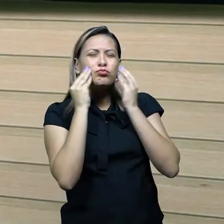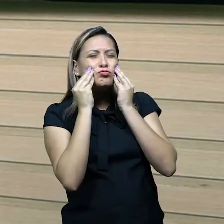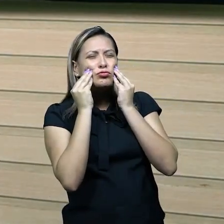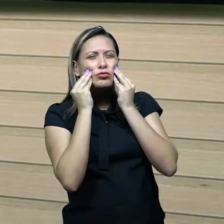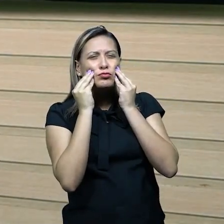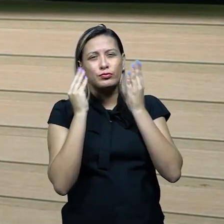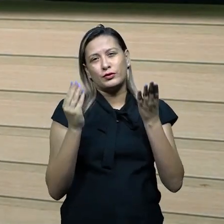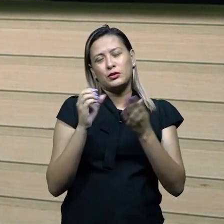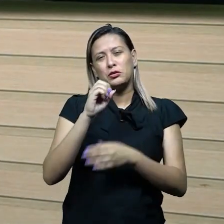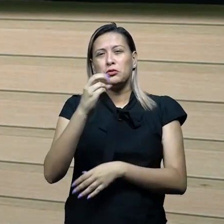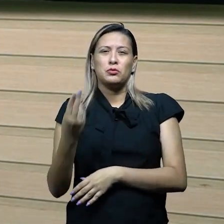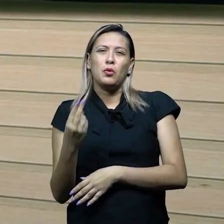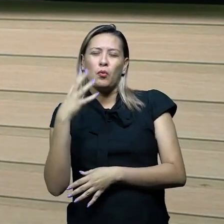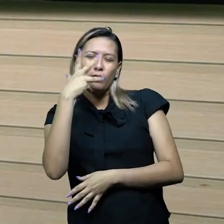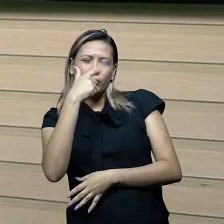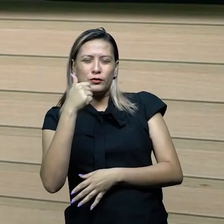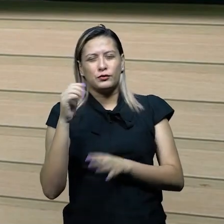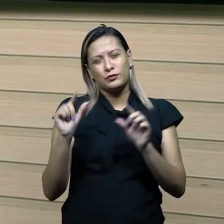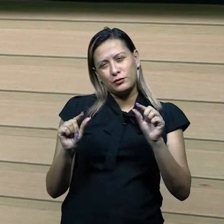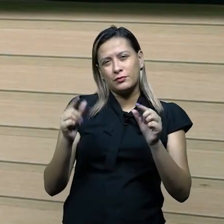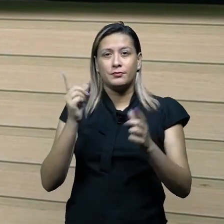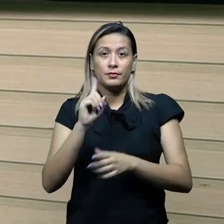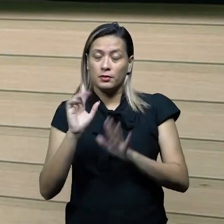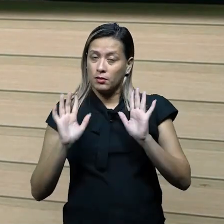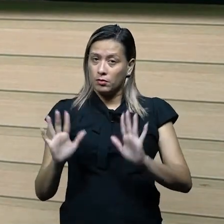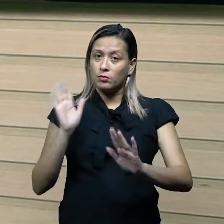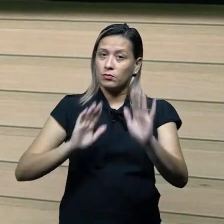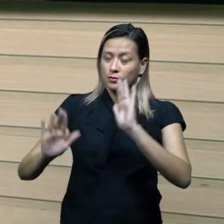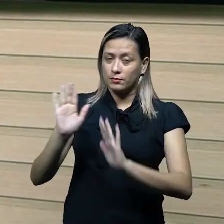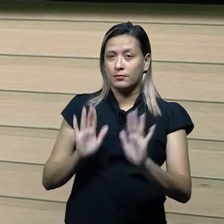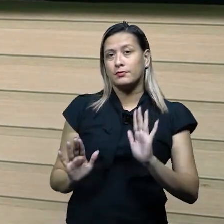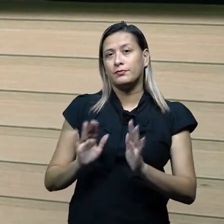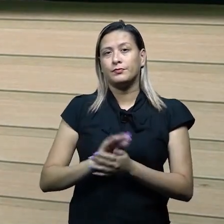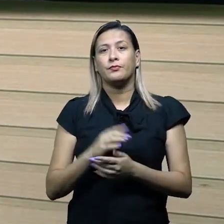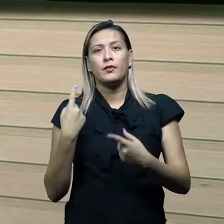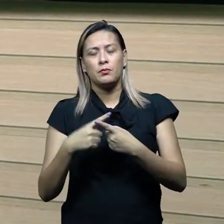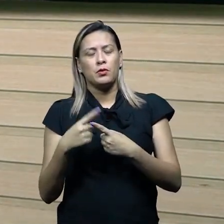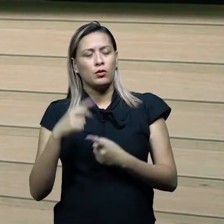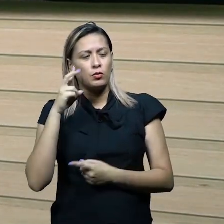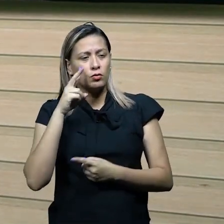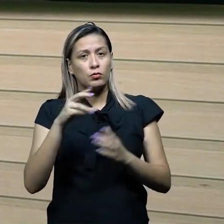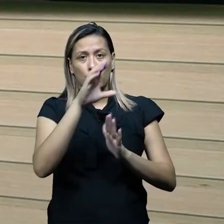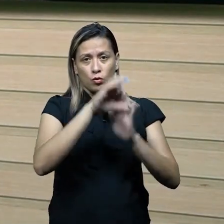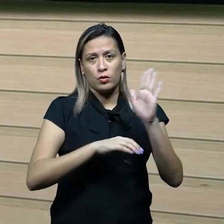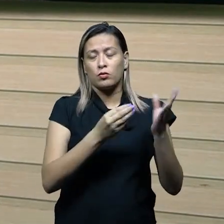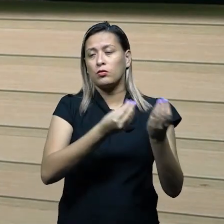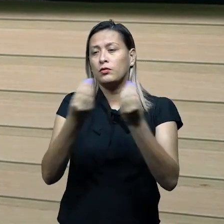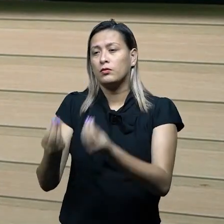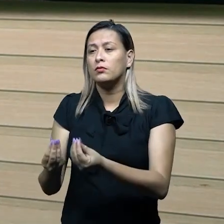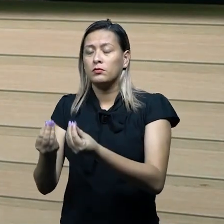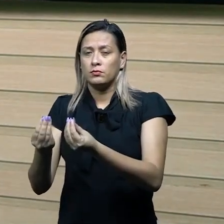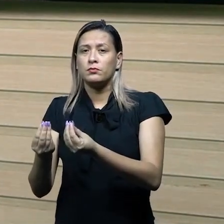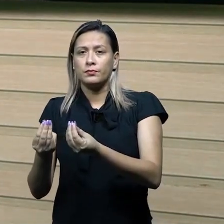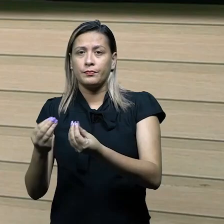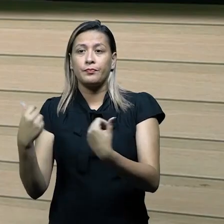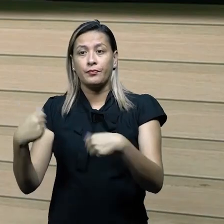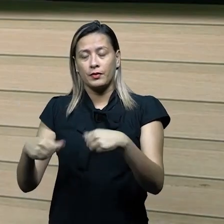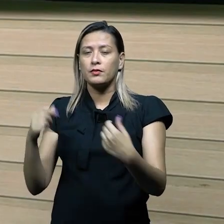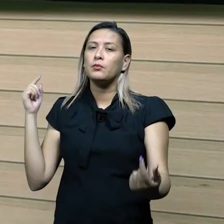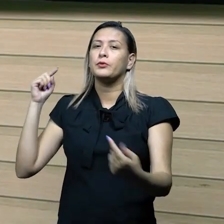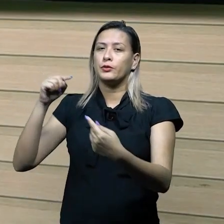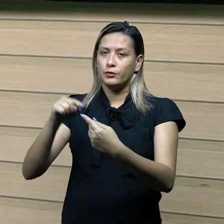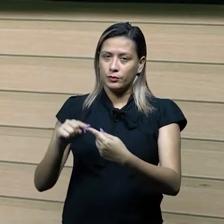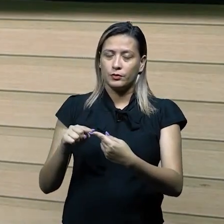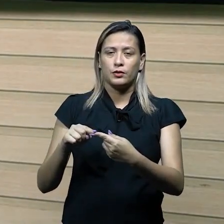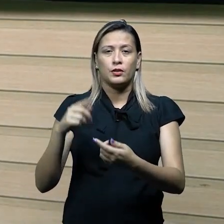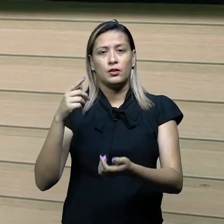tiozinho, fofinho, bonitinho. Muito cuidado com esses e-mails. Então o currículo hoje, ele é a entrada, porque quando eu olho a vaga, eu entrego o